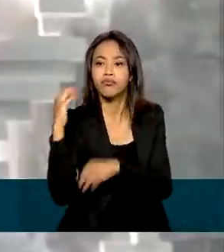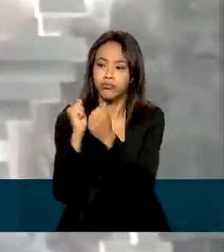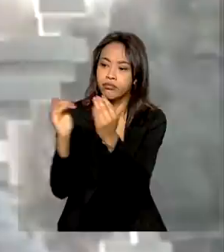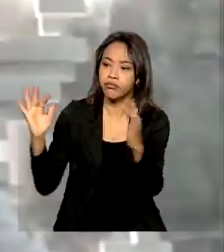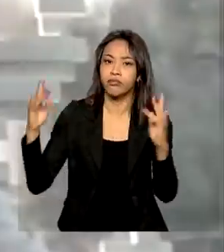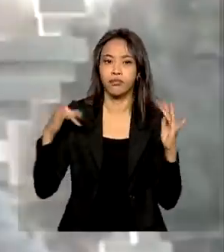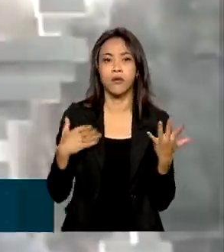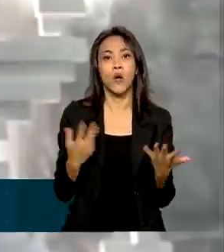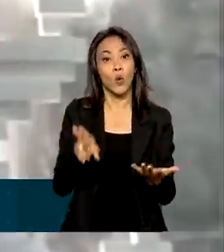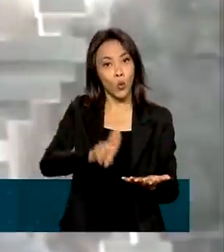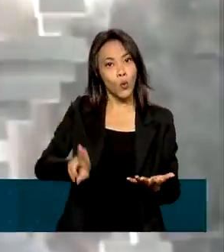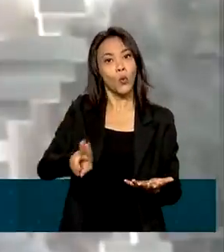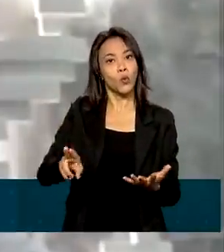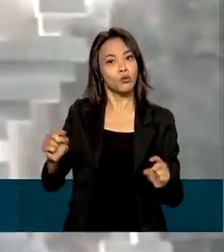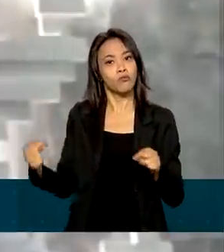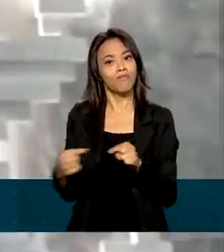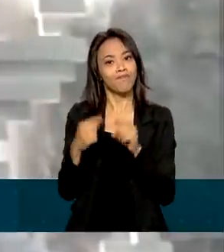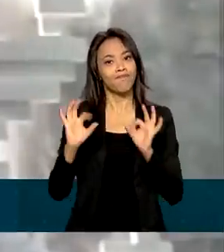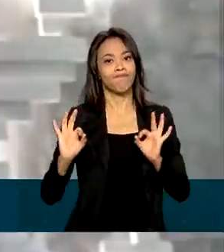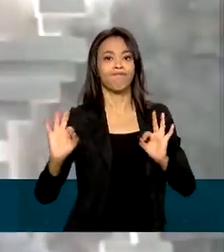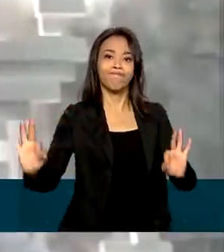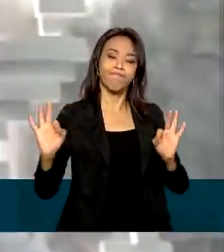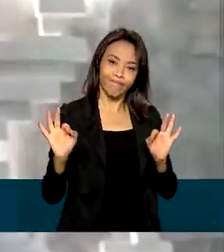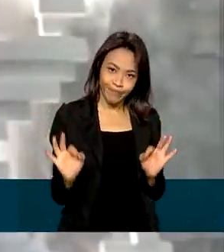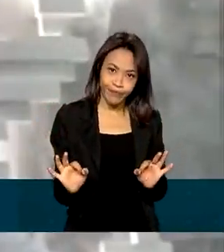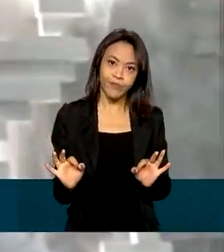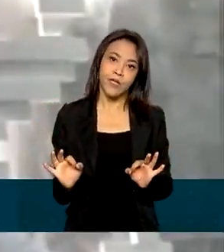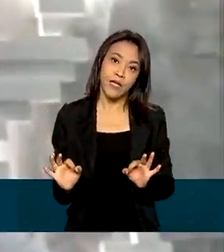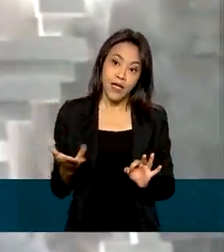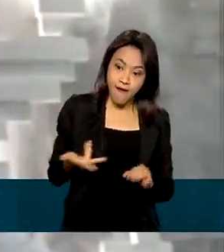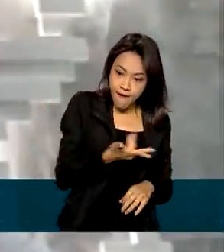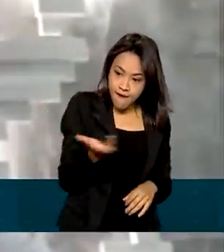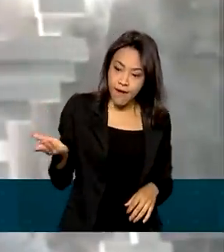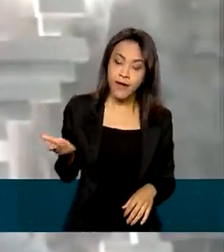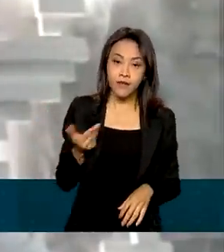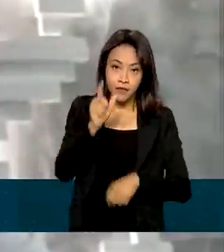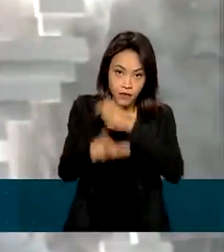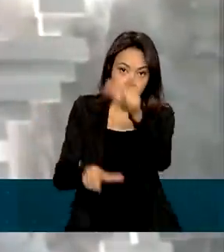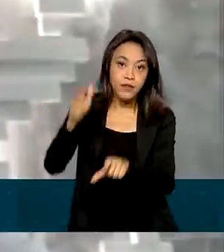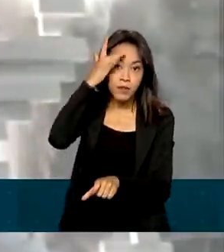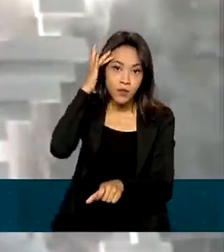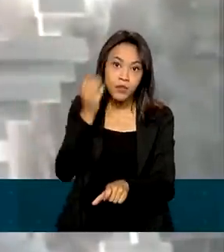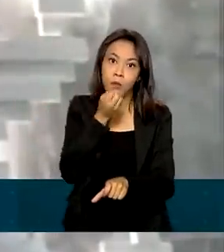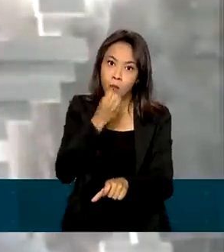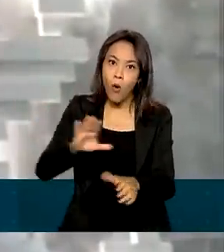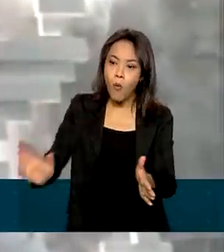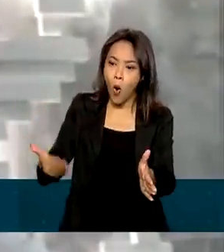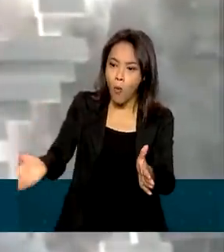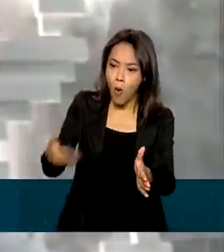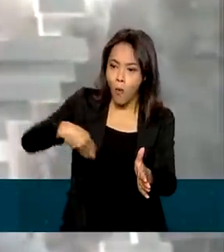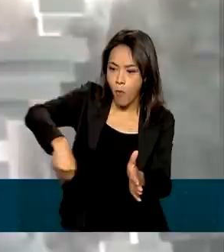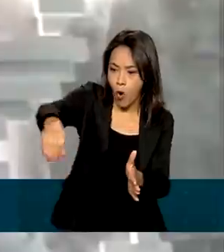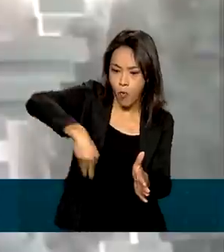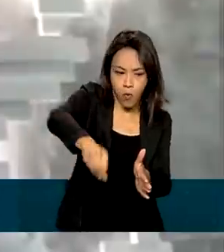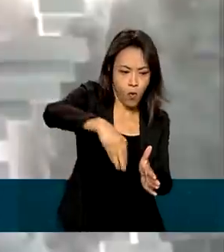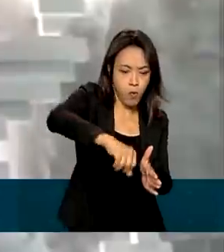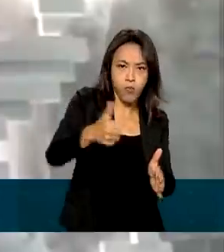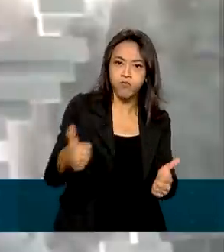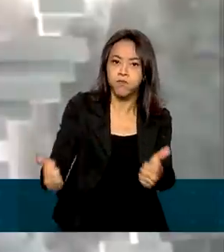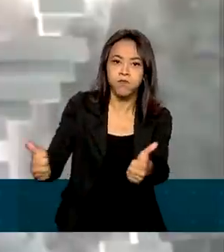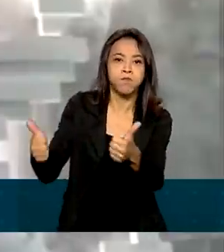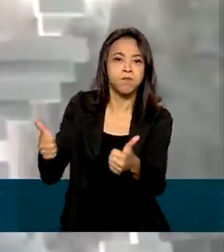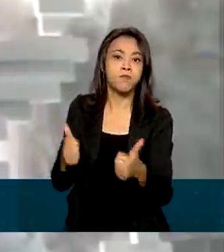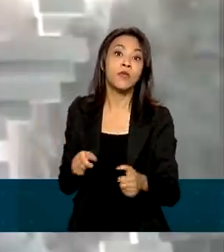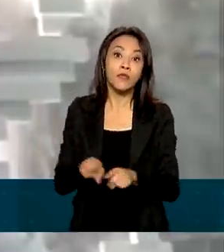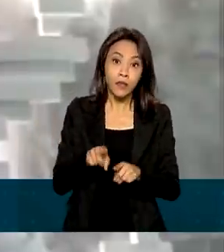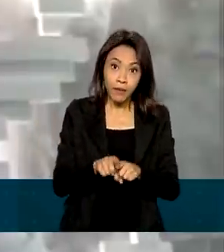pecuária antes de reto entre outras práticas né eles estão não apenas ao a produtividade da sua fazenda mas